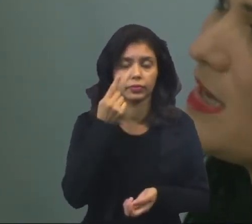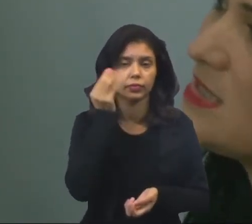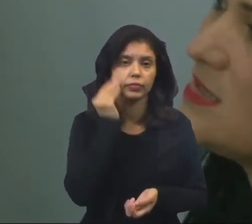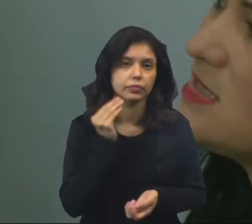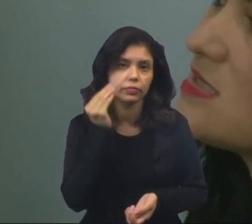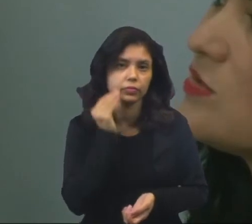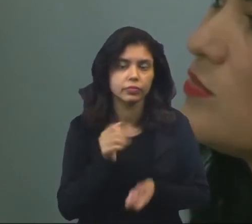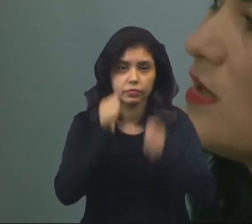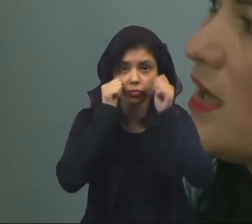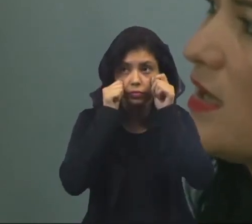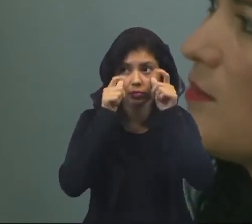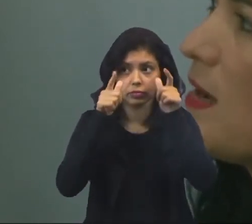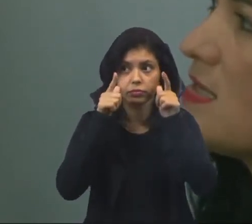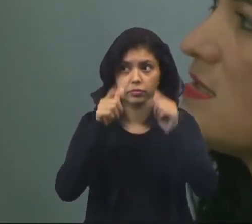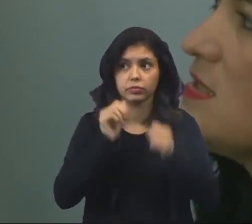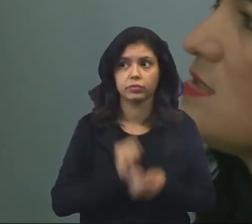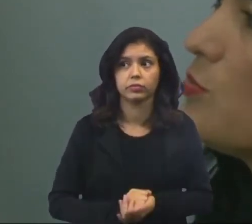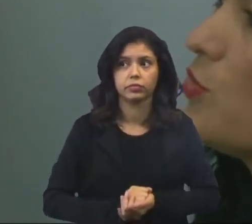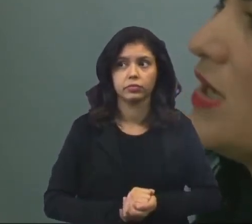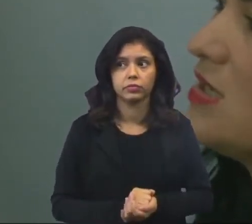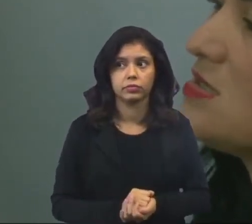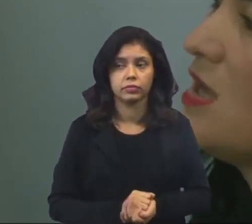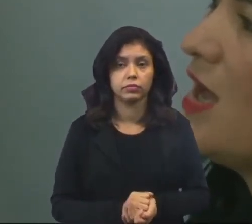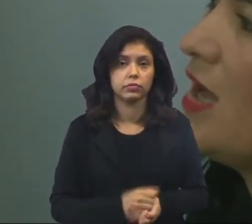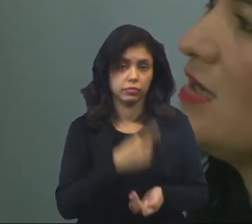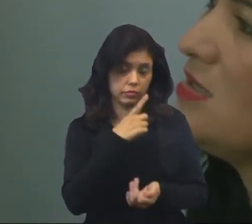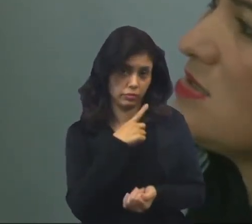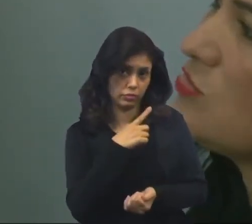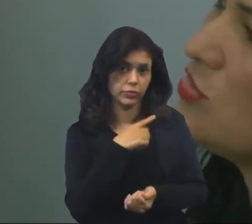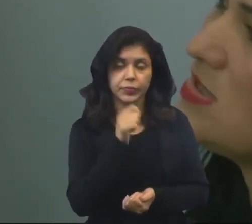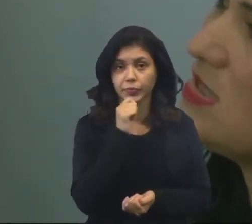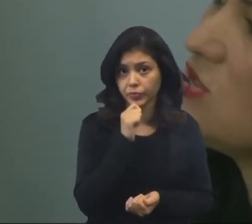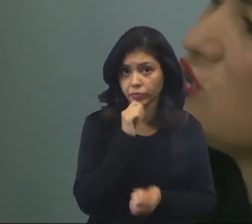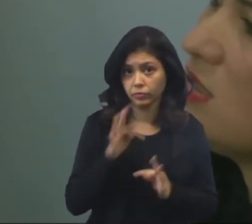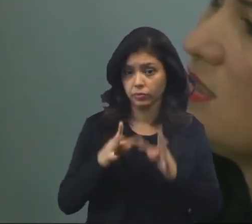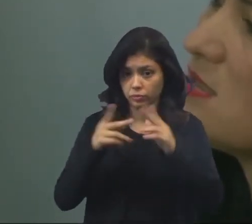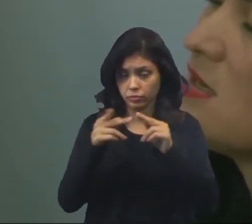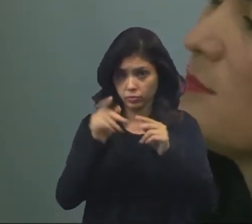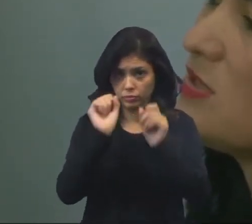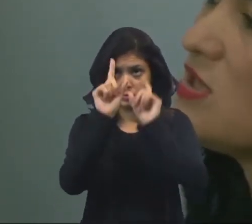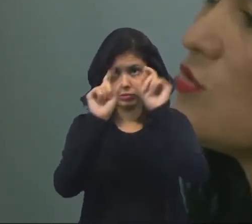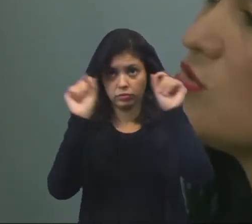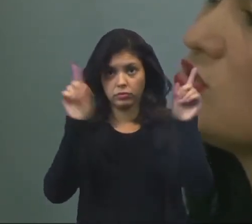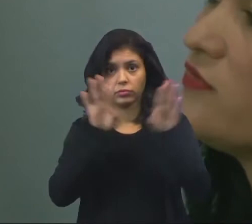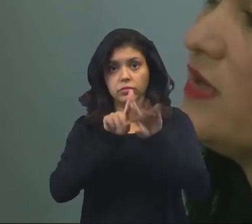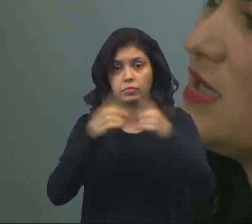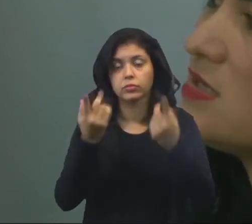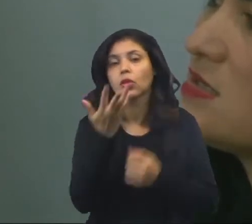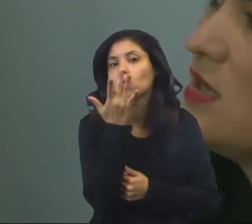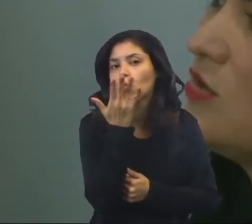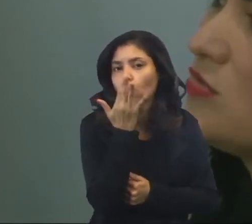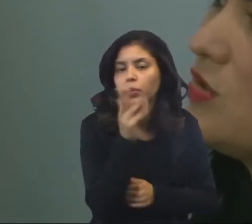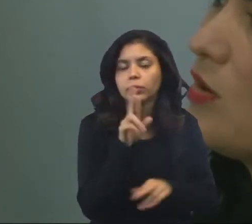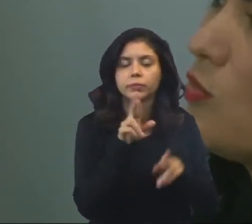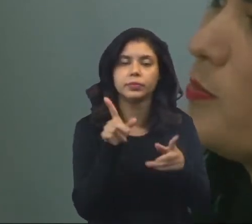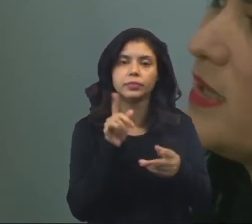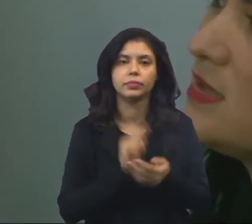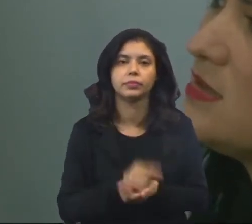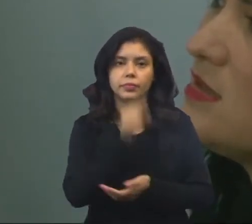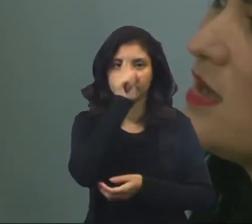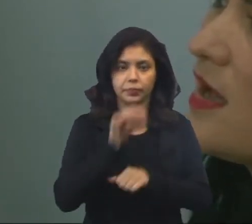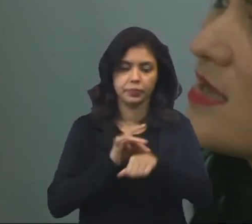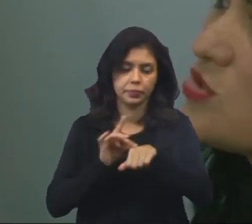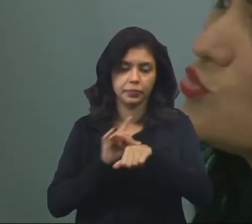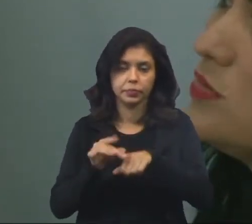com mais atenção, requer mais atenção, porque elas, além de todas serem estrelas, mas tem cores diferentes. Eu tenho a cor